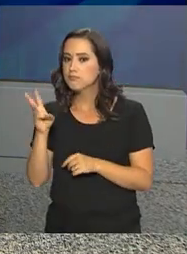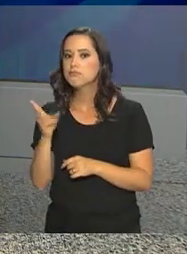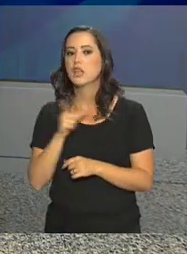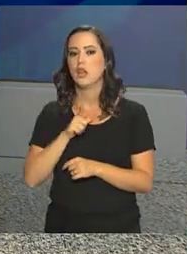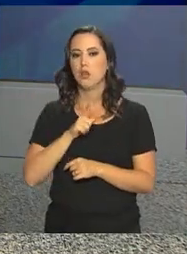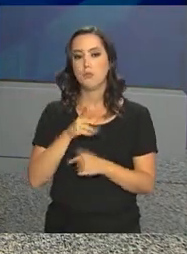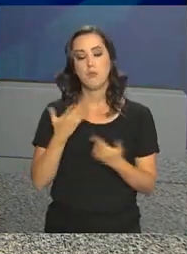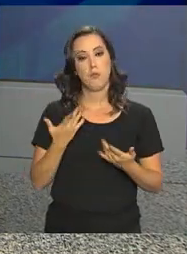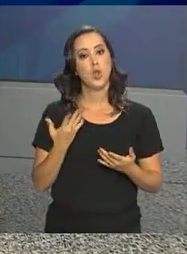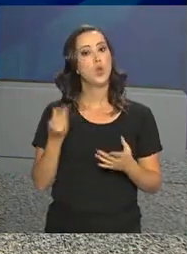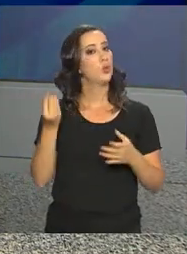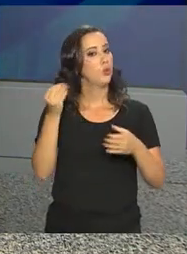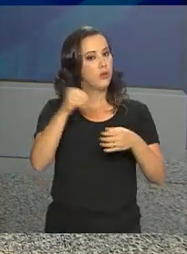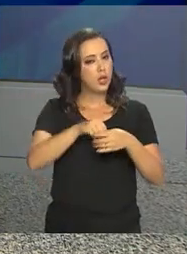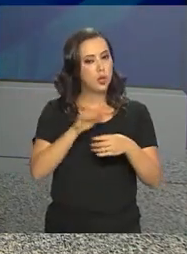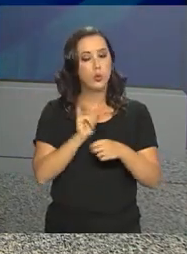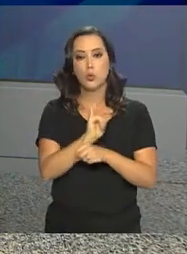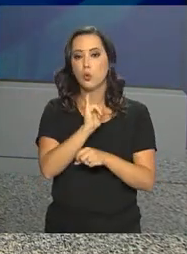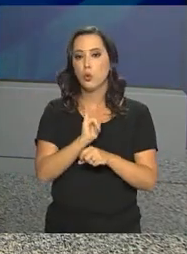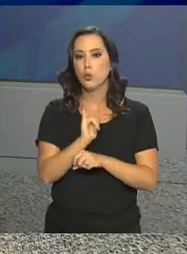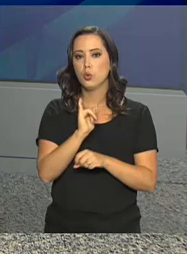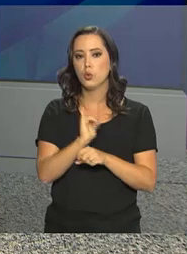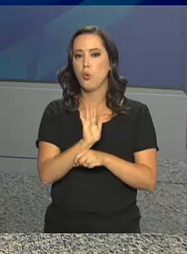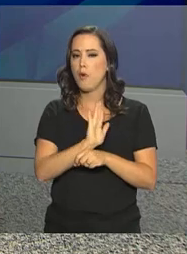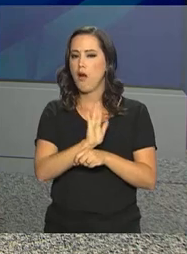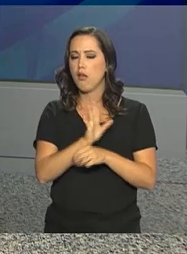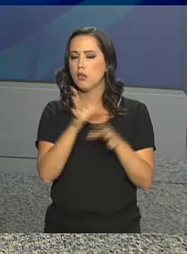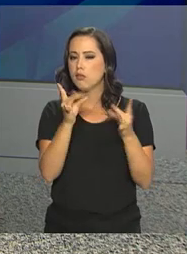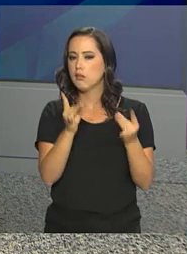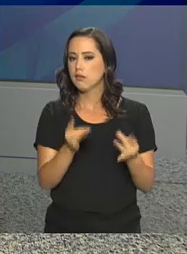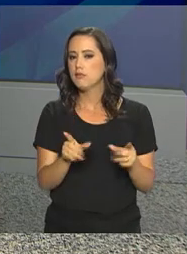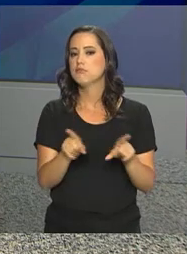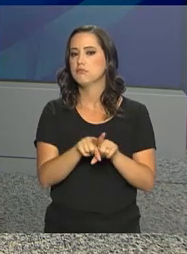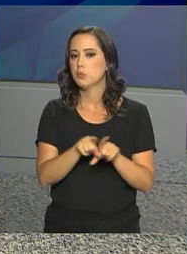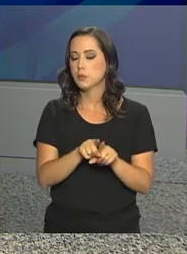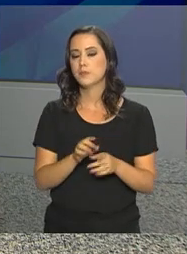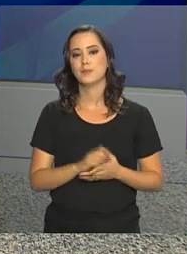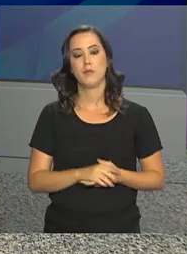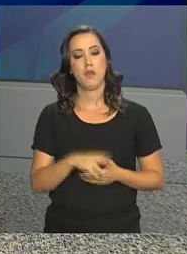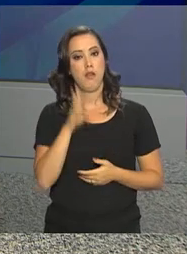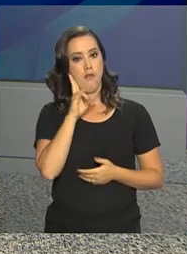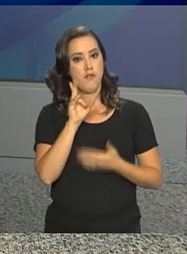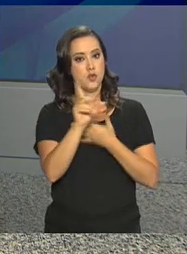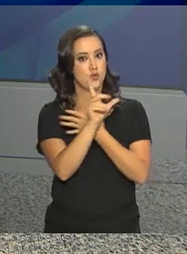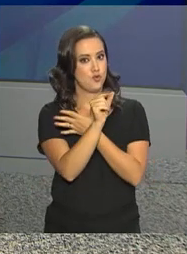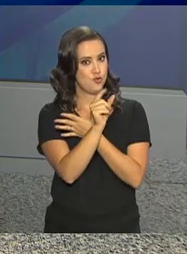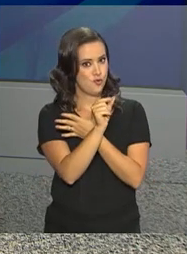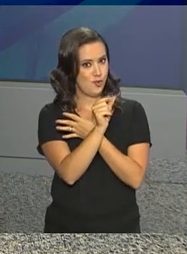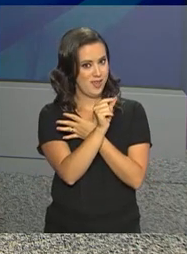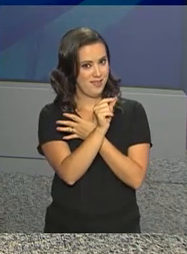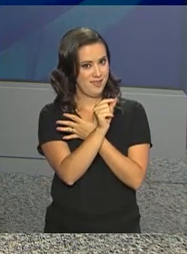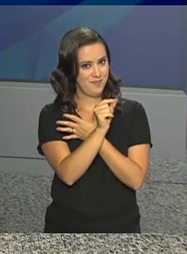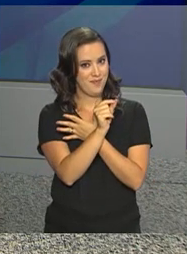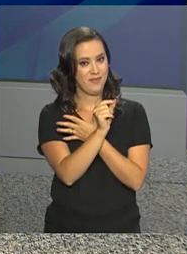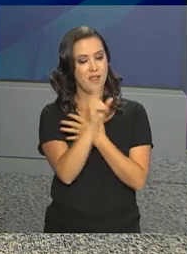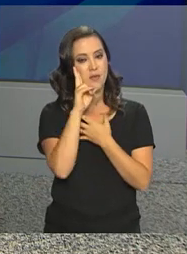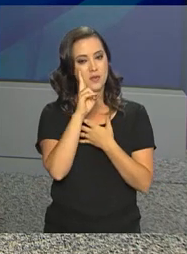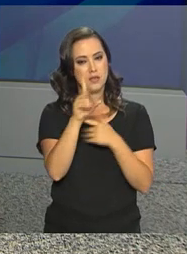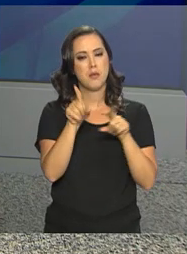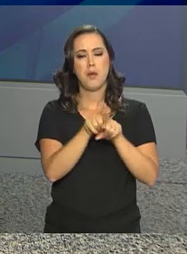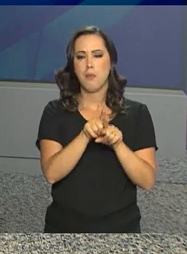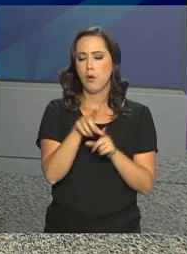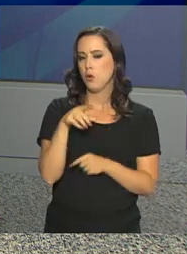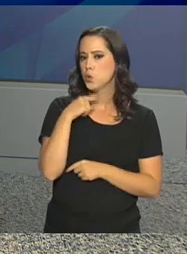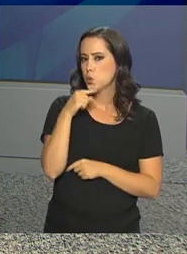da NBR e todas as reportagens estão em nosso canal no YouTube. Acesse também nosso perfil no Twitter. E você pode ainda